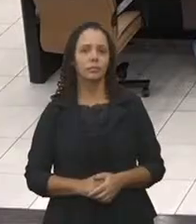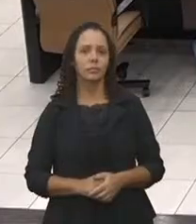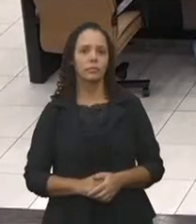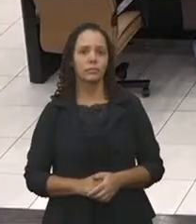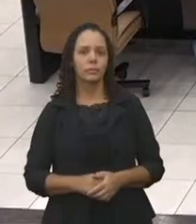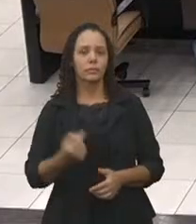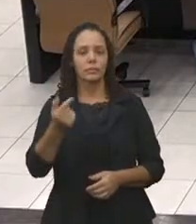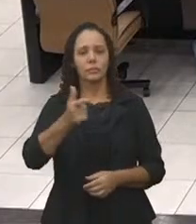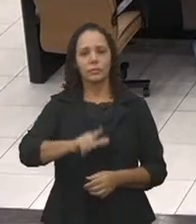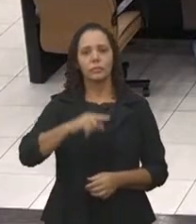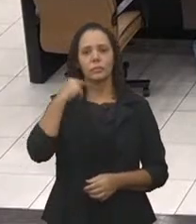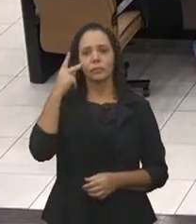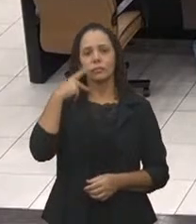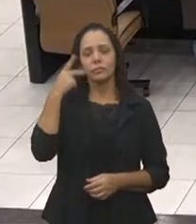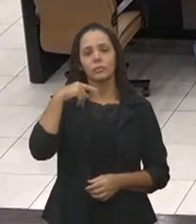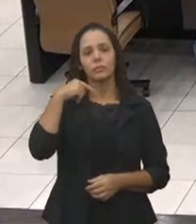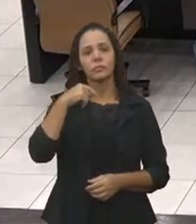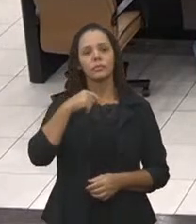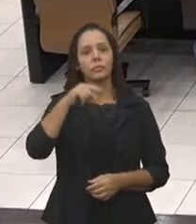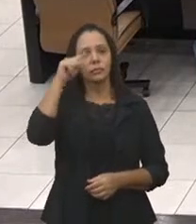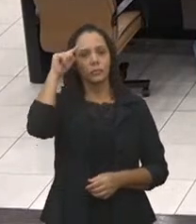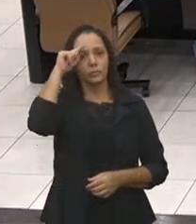Próximo vereador, Daniel Mariano.